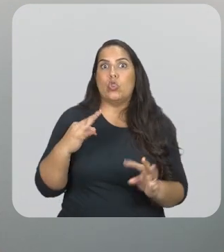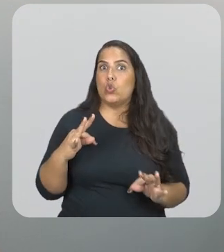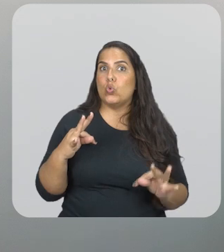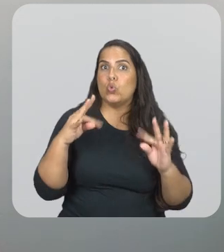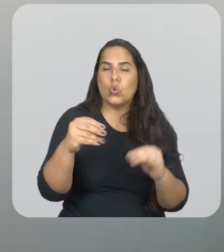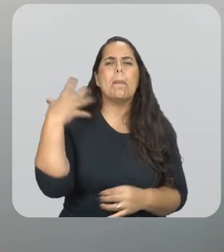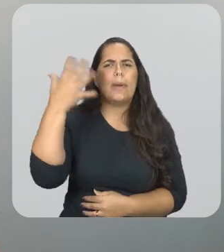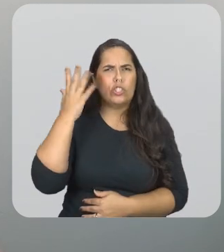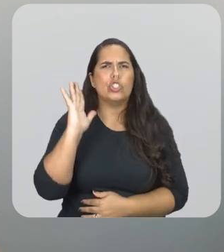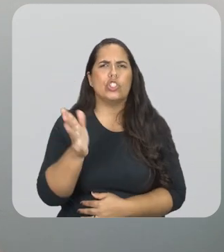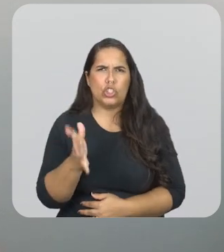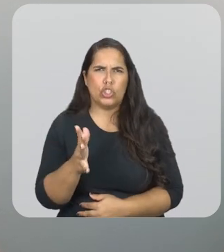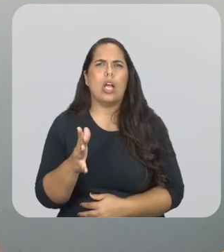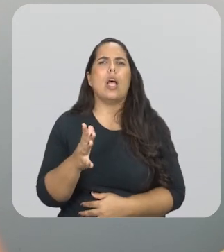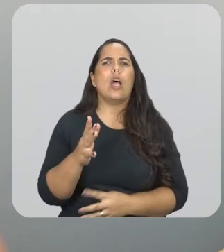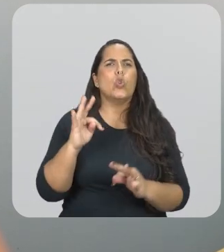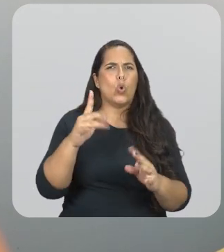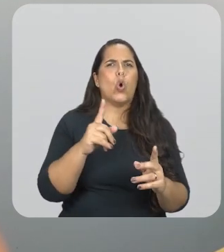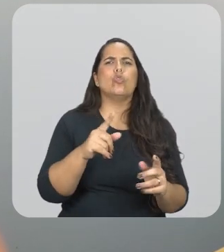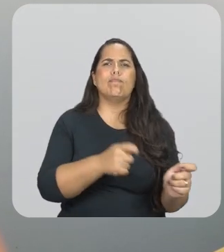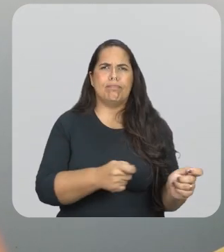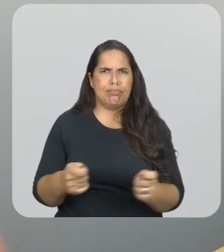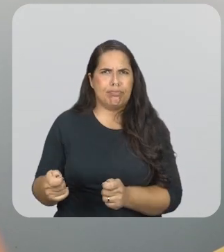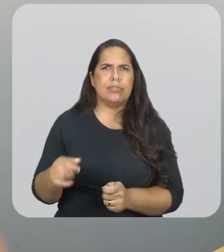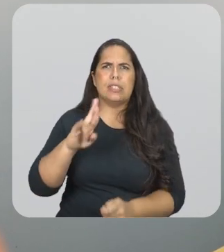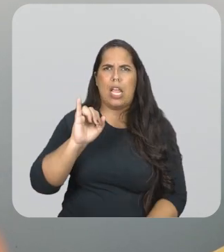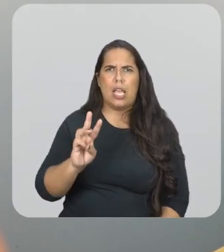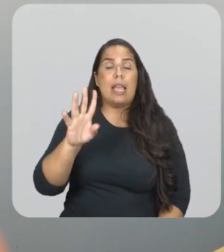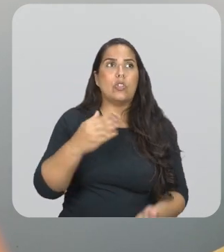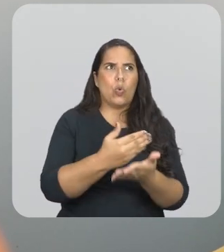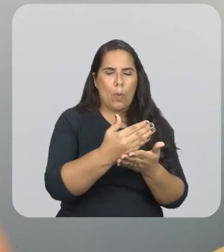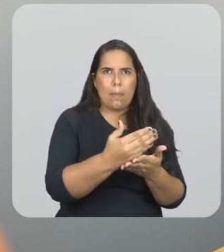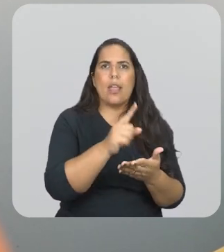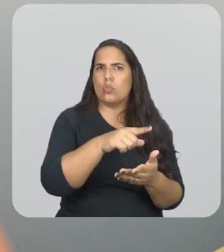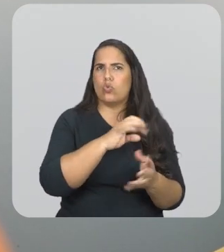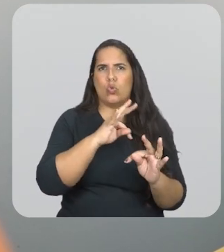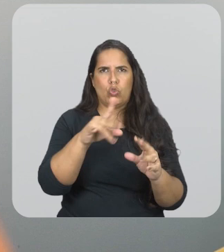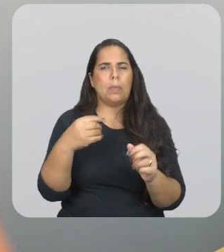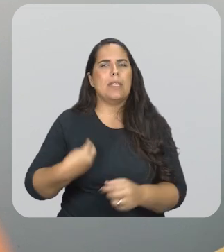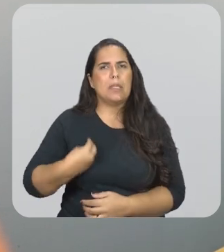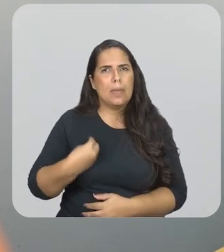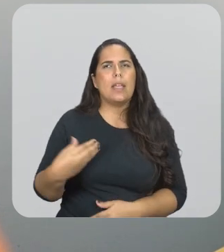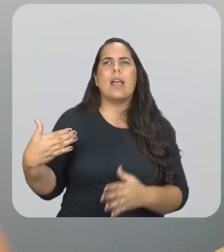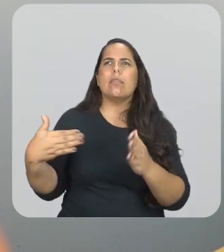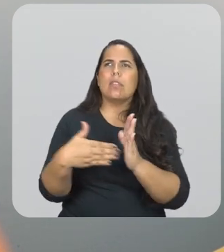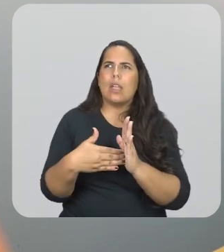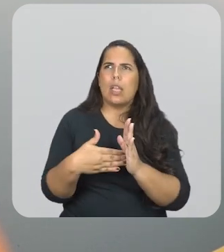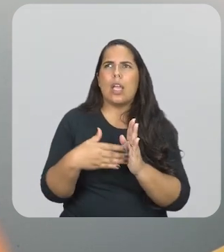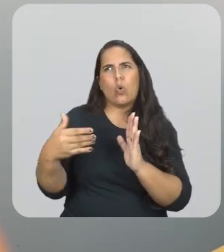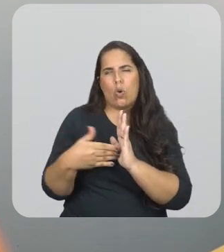de todos, eu palestrei já em toda a edição do Innovation Week, desde a primeira, que foi no Jockey, né,